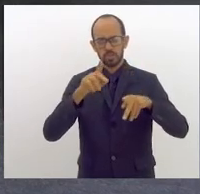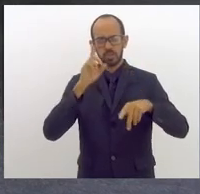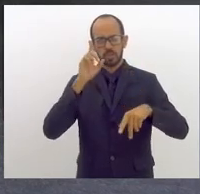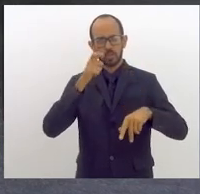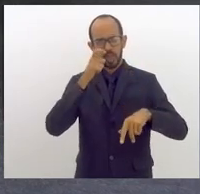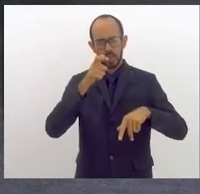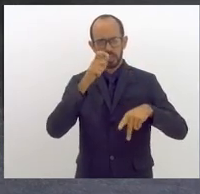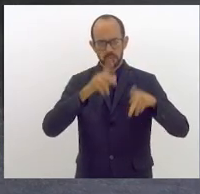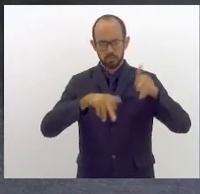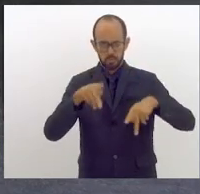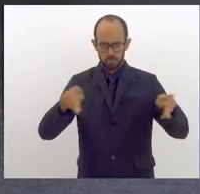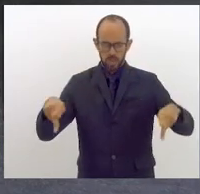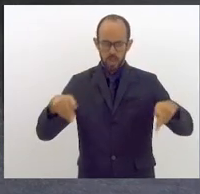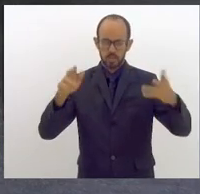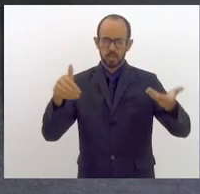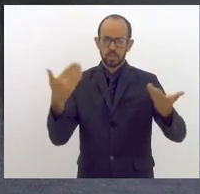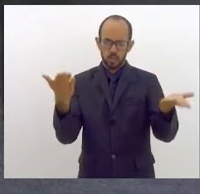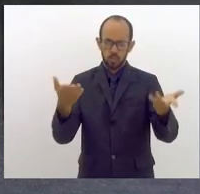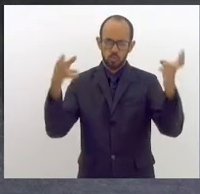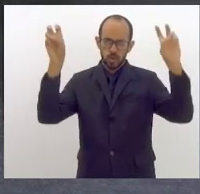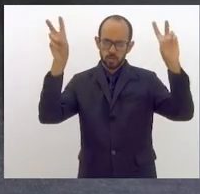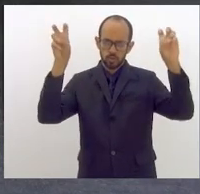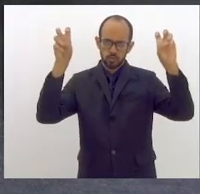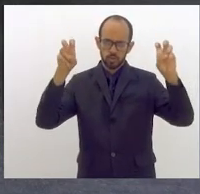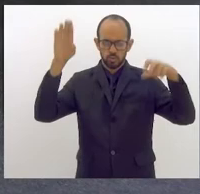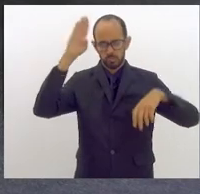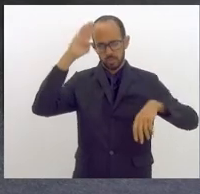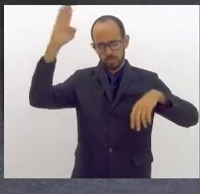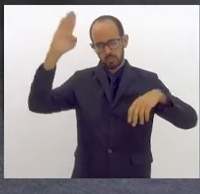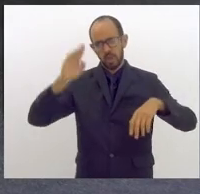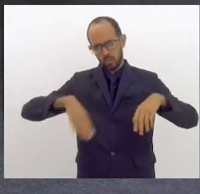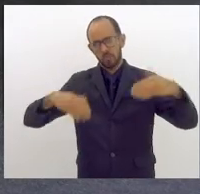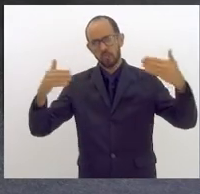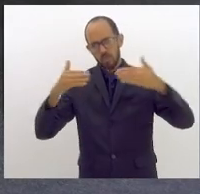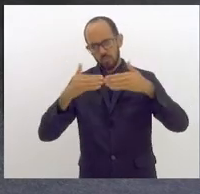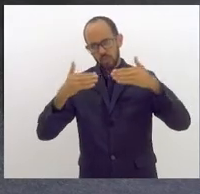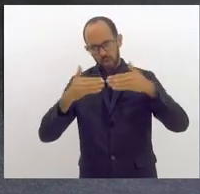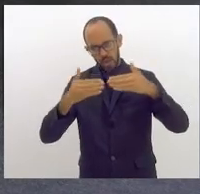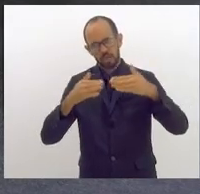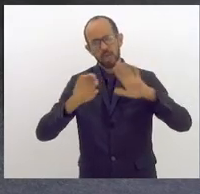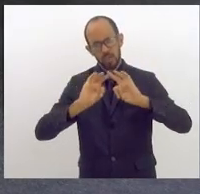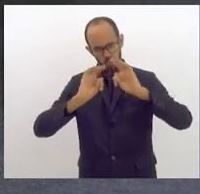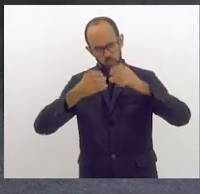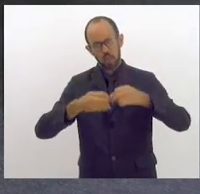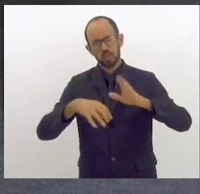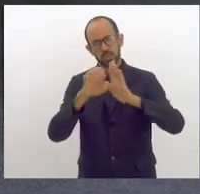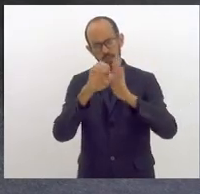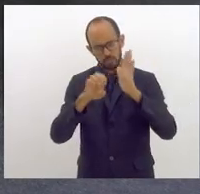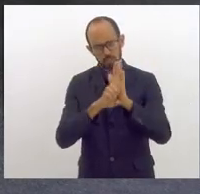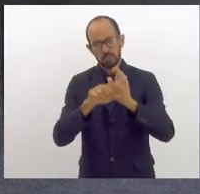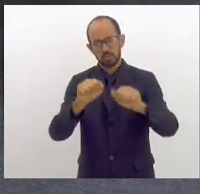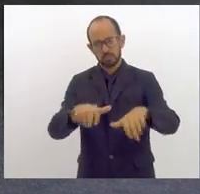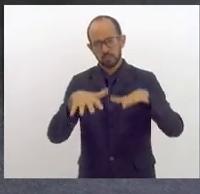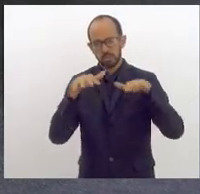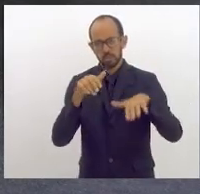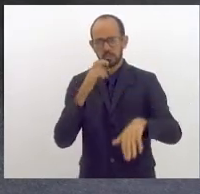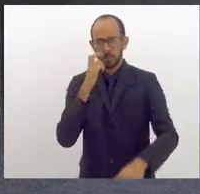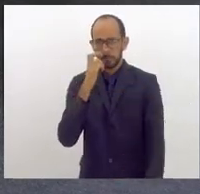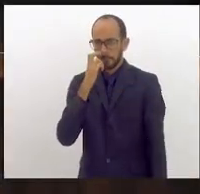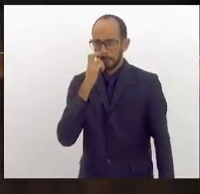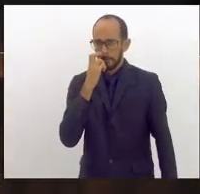então no mérito o parecer esse projeto é favorável a todas as emendas de plenário